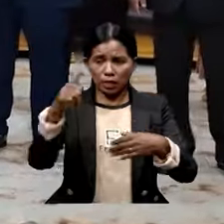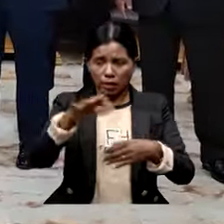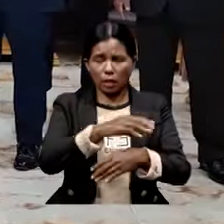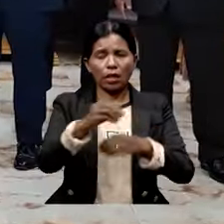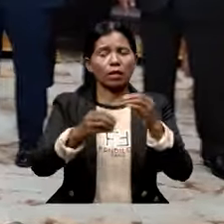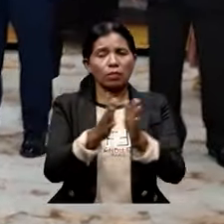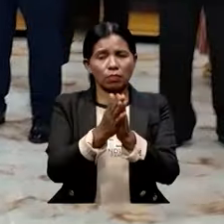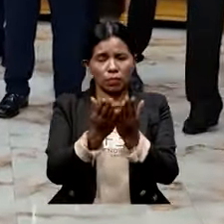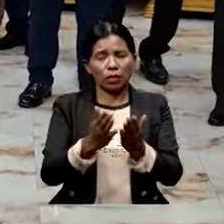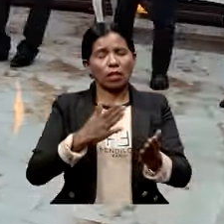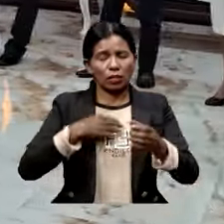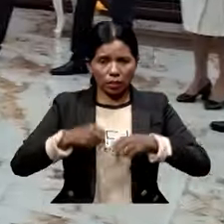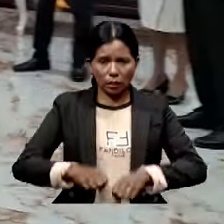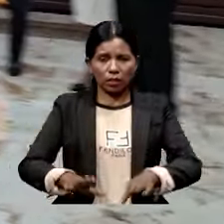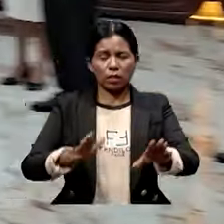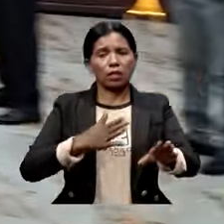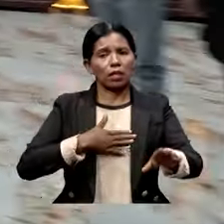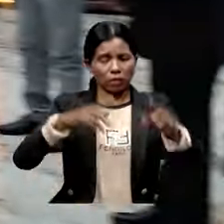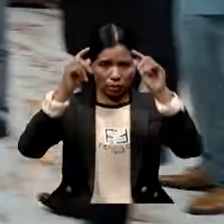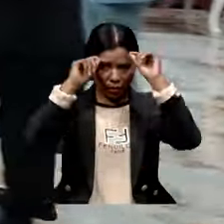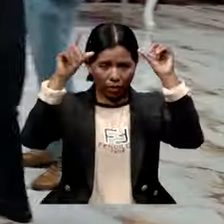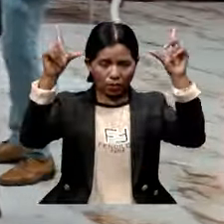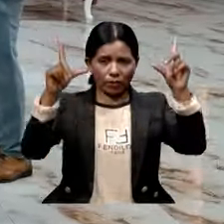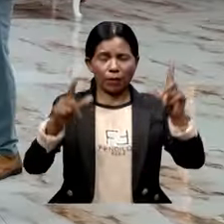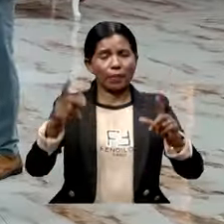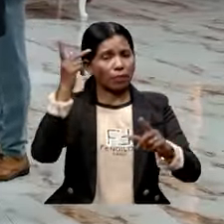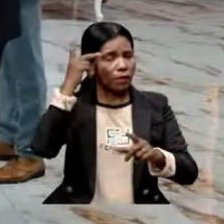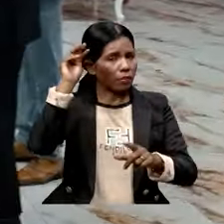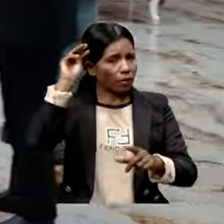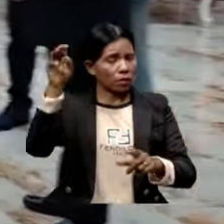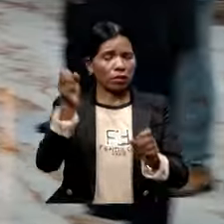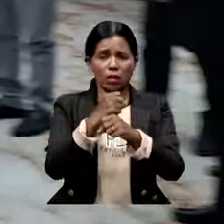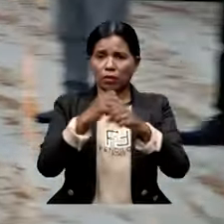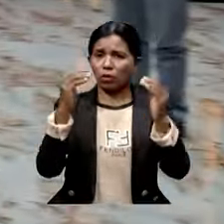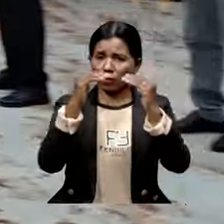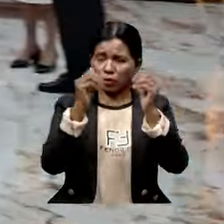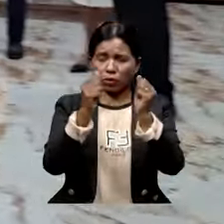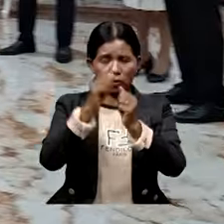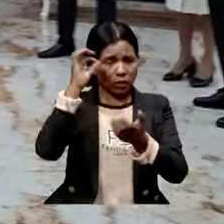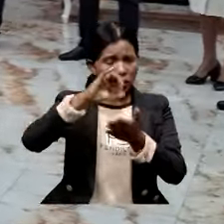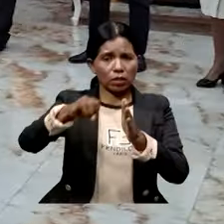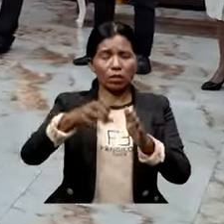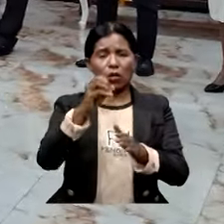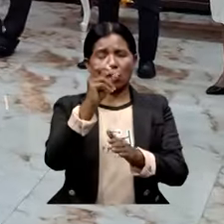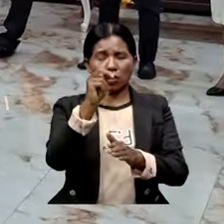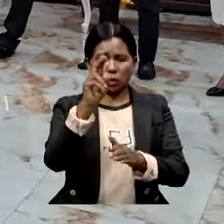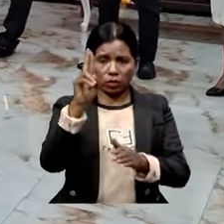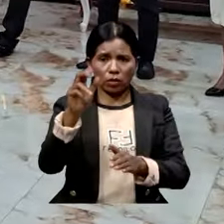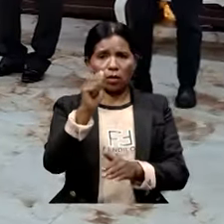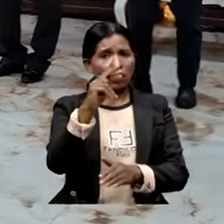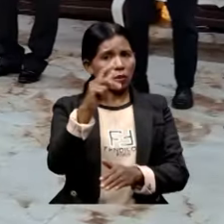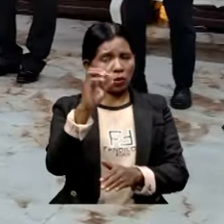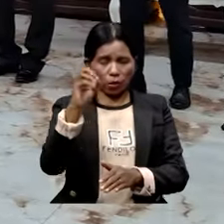com a Haune Tassi, Haune Timor. Primeiro-ministro Mos se ao encontro com o secretário-geral da Organização Nações Unidas, António